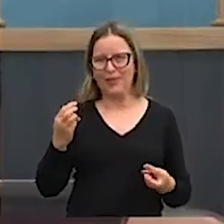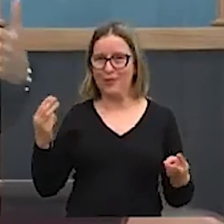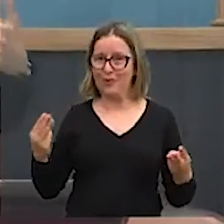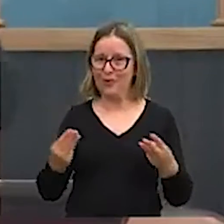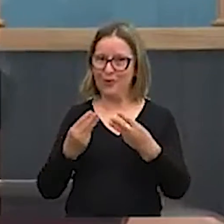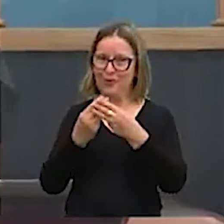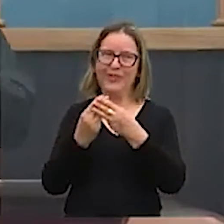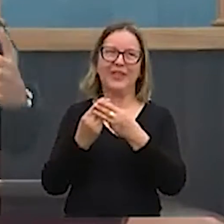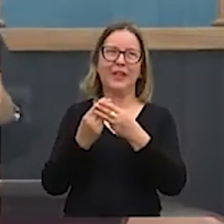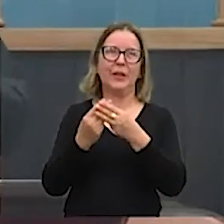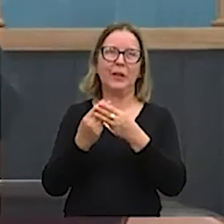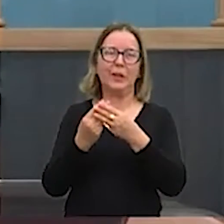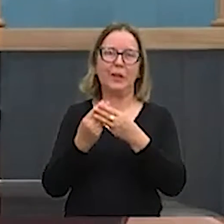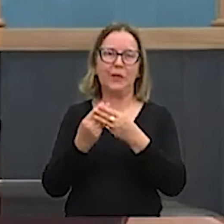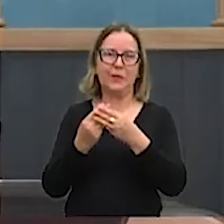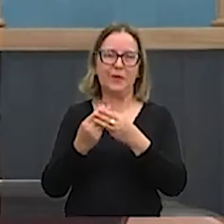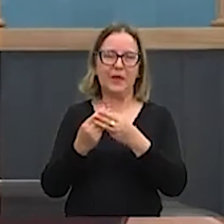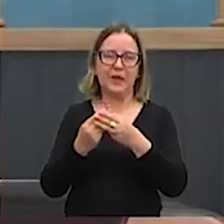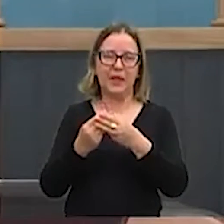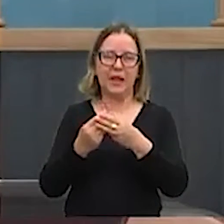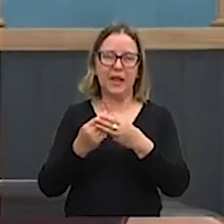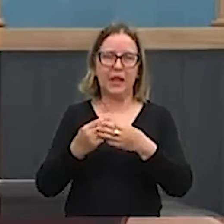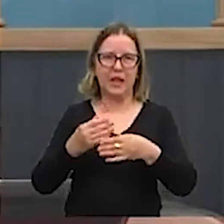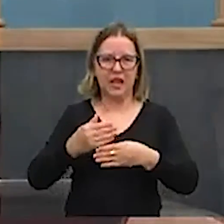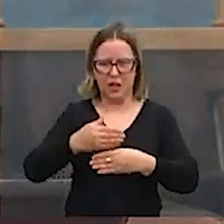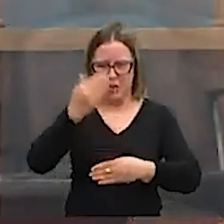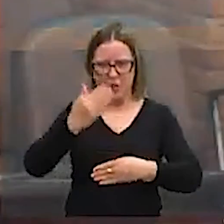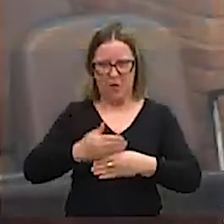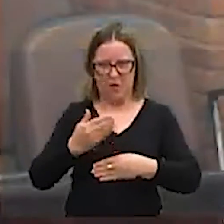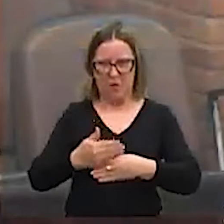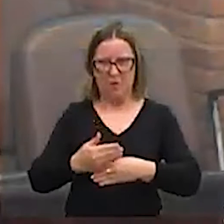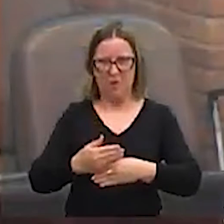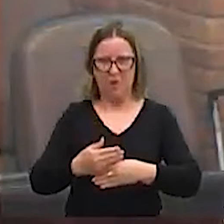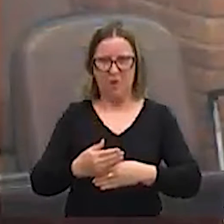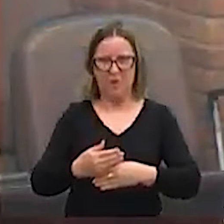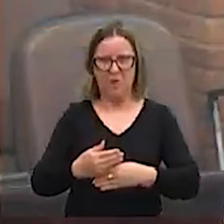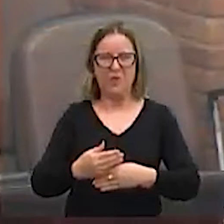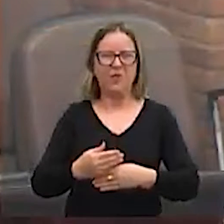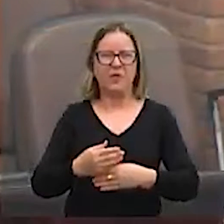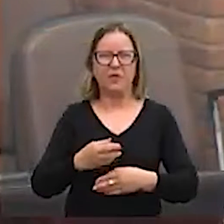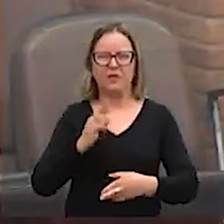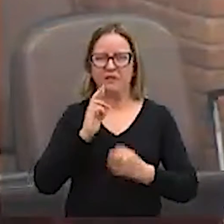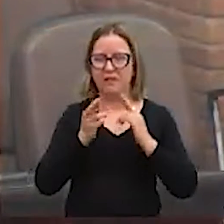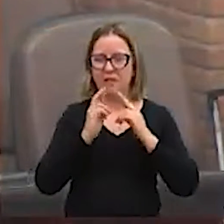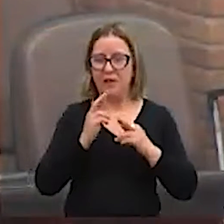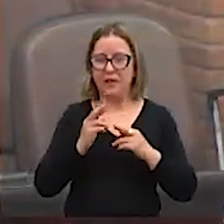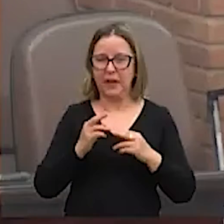no muro das lamentações, fazendo a sua oração, e ele disse: Senhor,